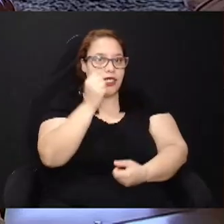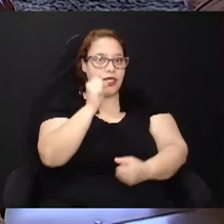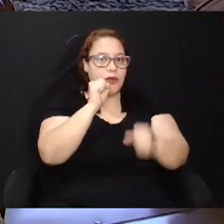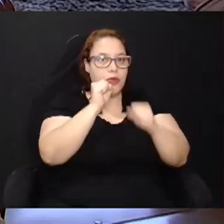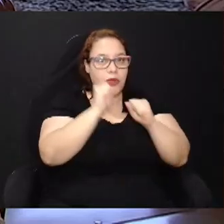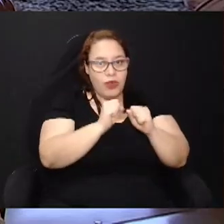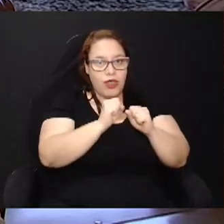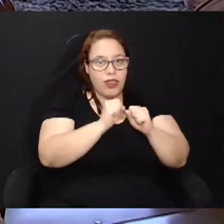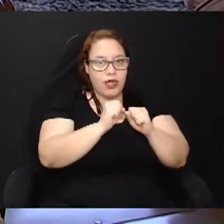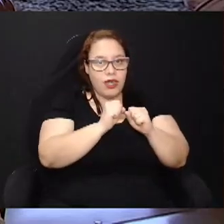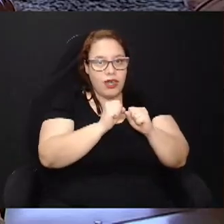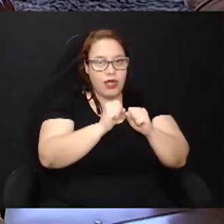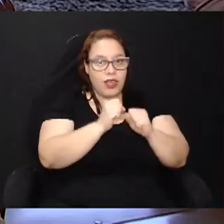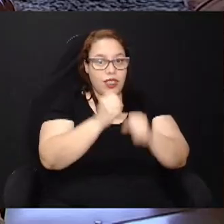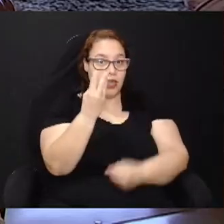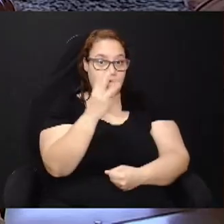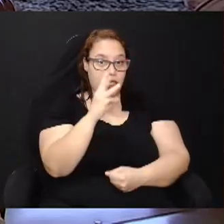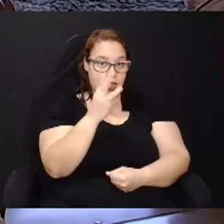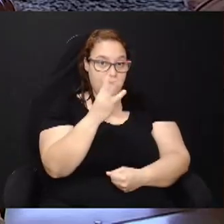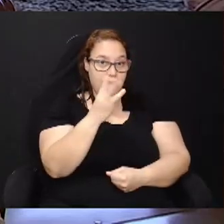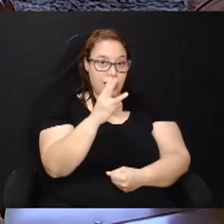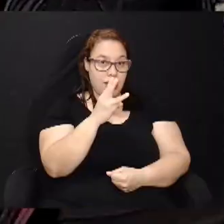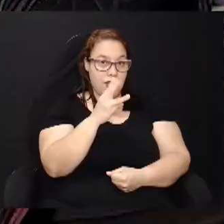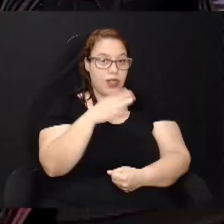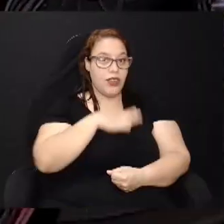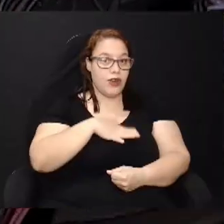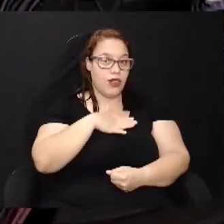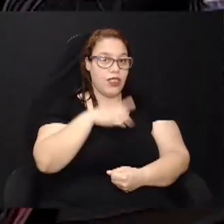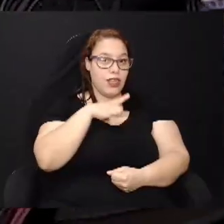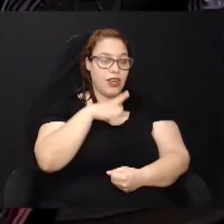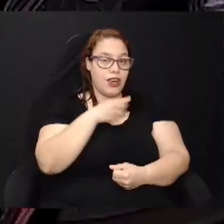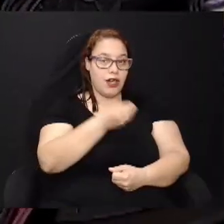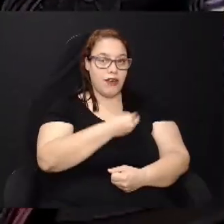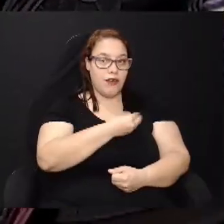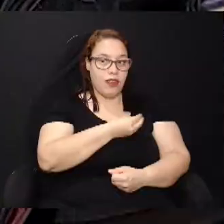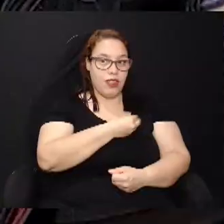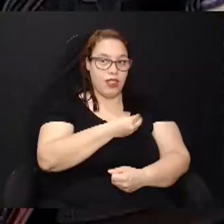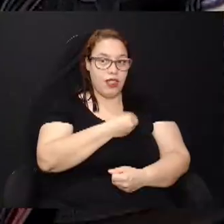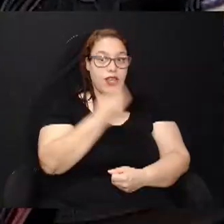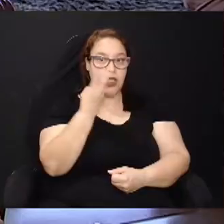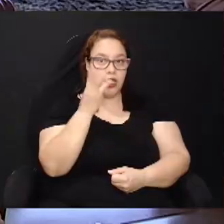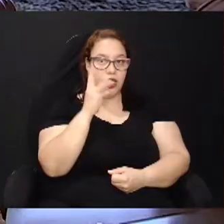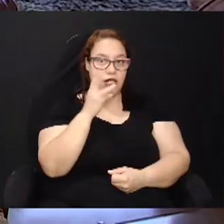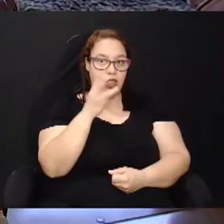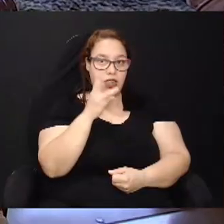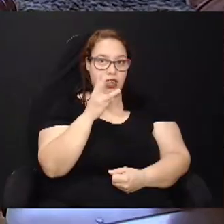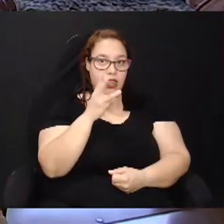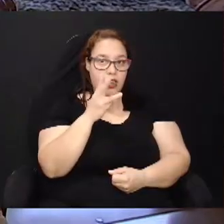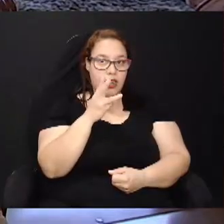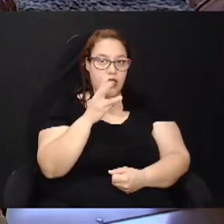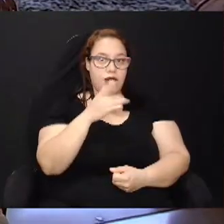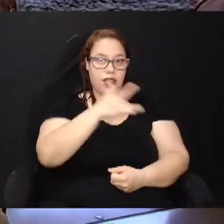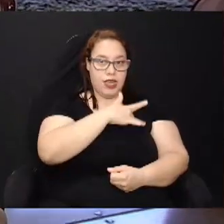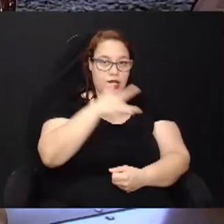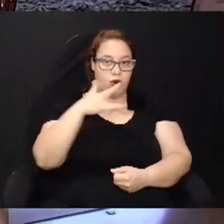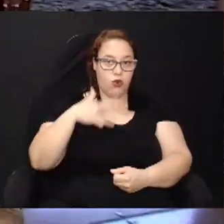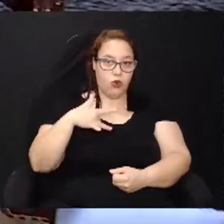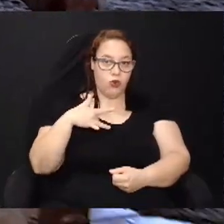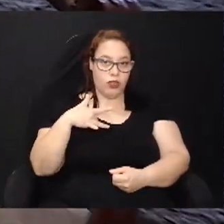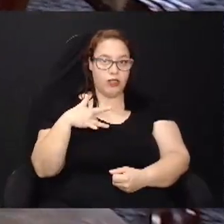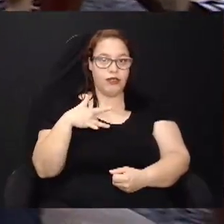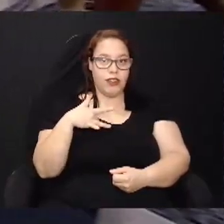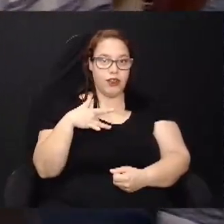aqui 3 coisinhas que as pessoas gostariam de ter na vida. 3 coisinhas. Saúde,